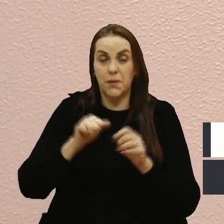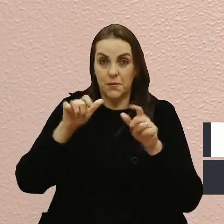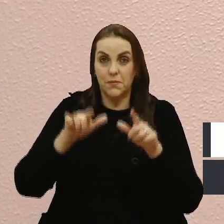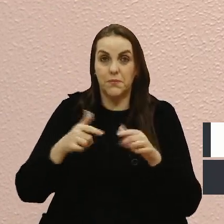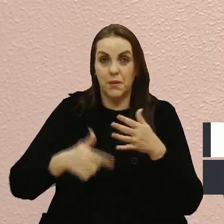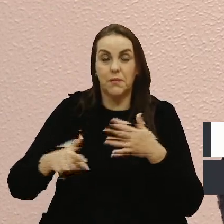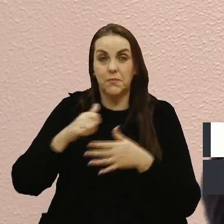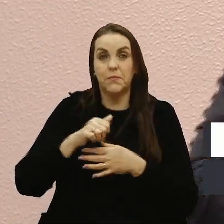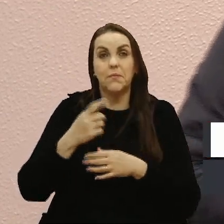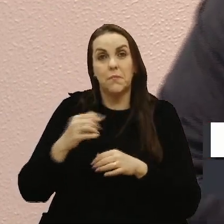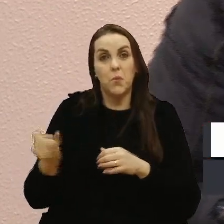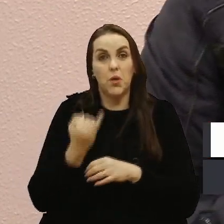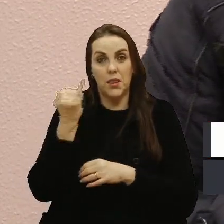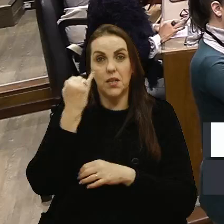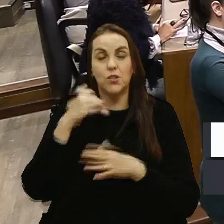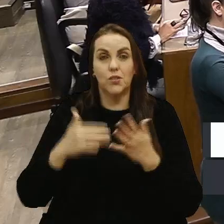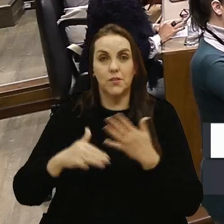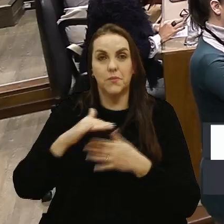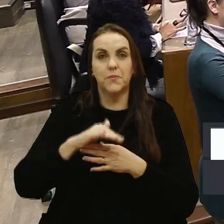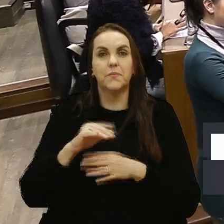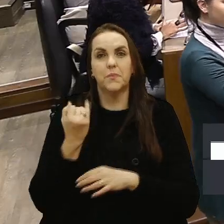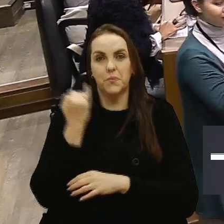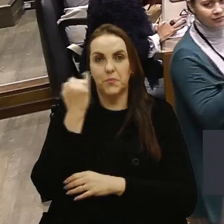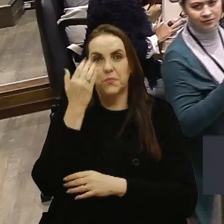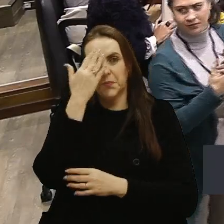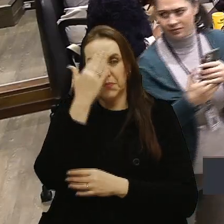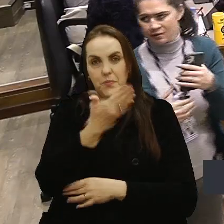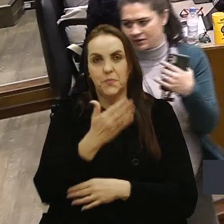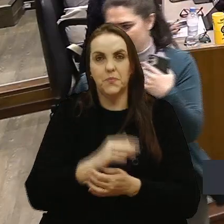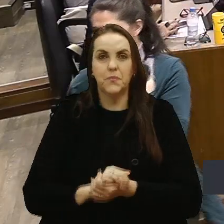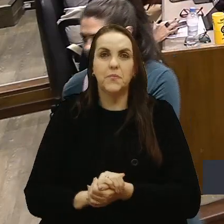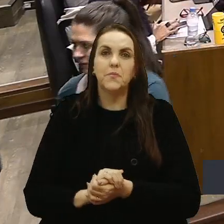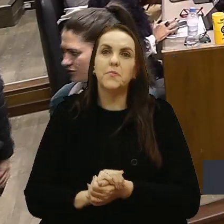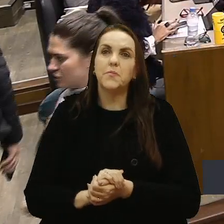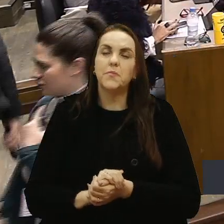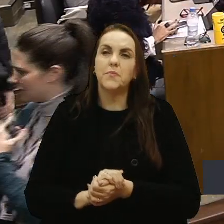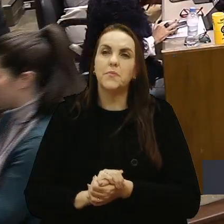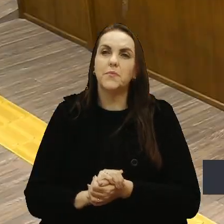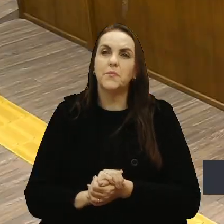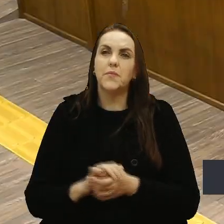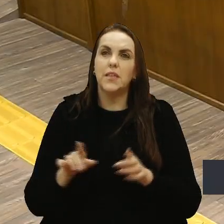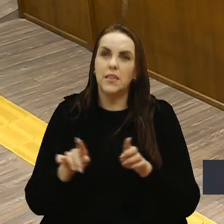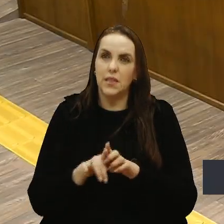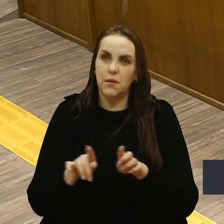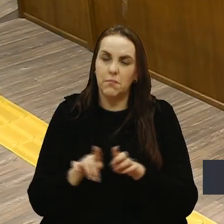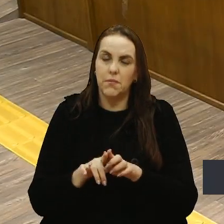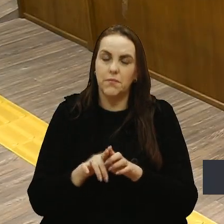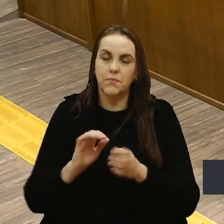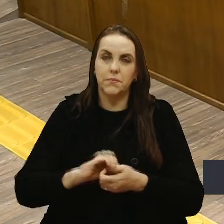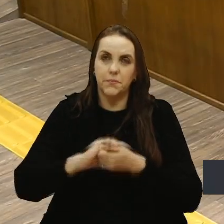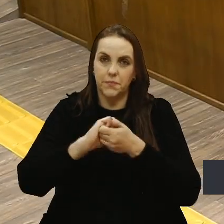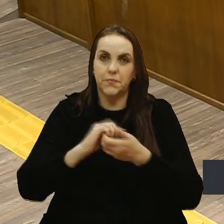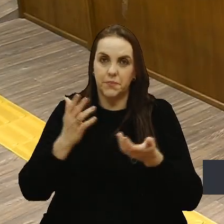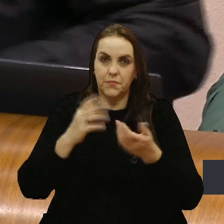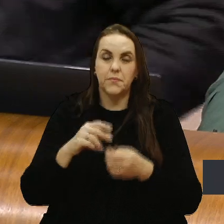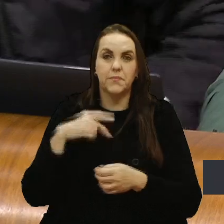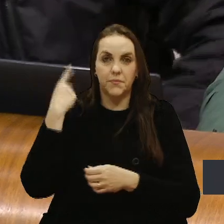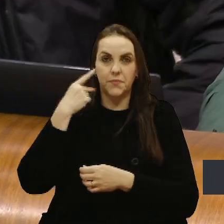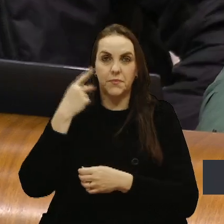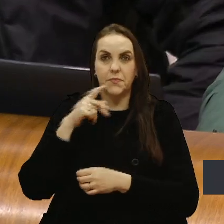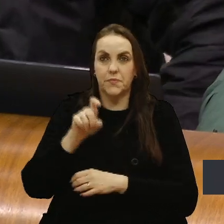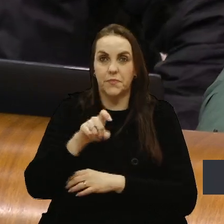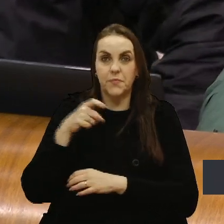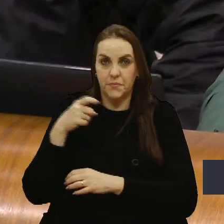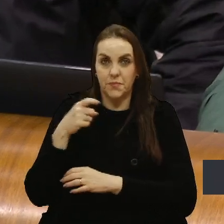importante categoria. Era isso, presidente. Muito obrigado. Obrigado, vereador Caleb. Quero saudar também a presença do ex-vereador, vereador licenciado, secretário